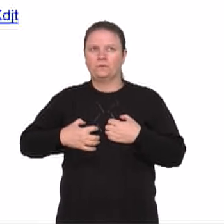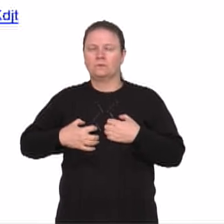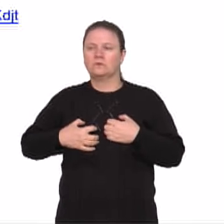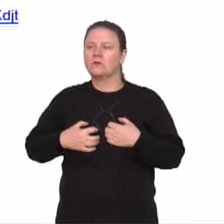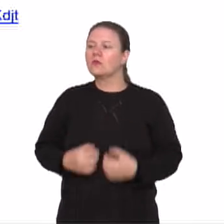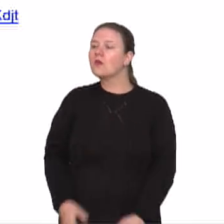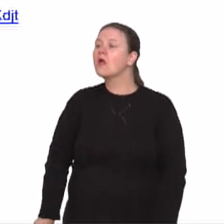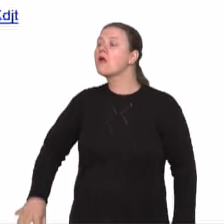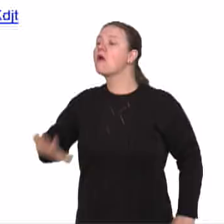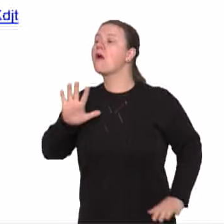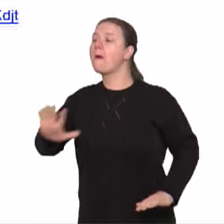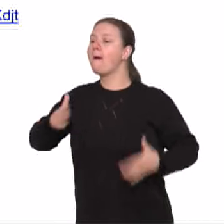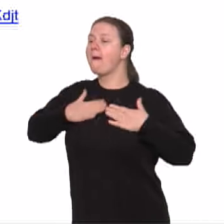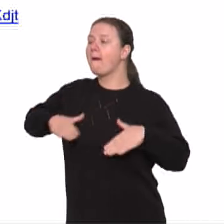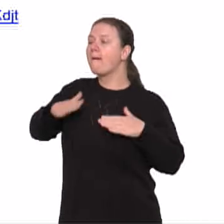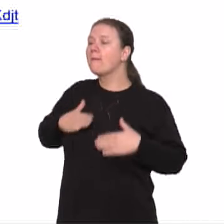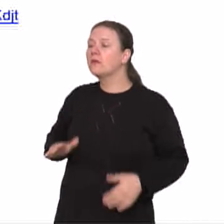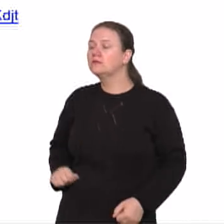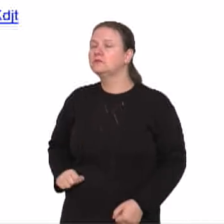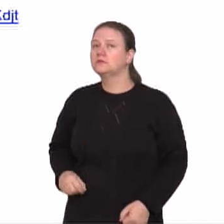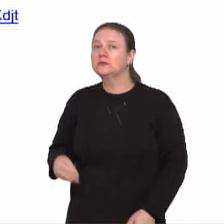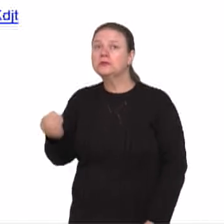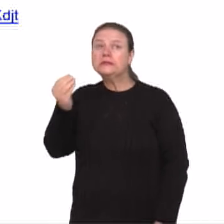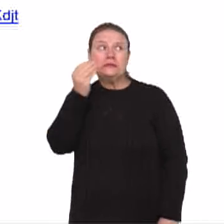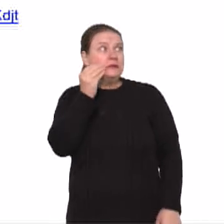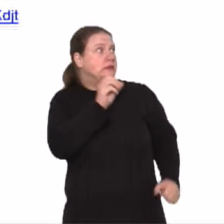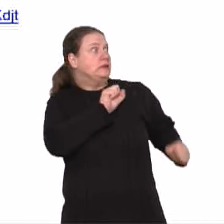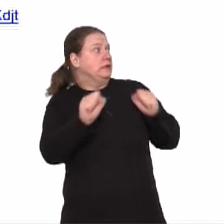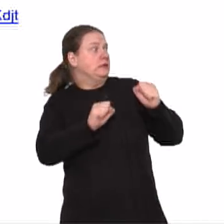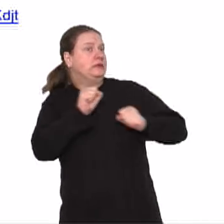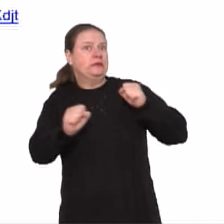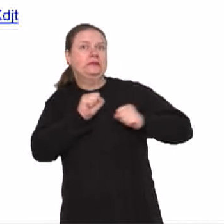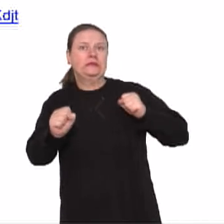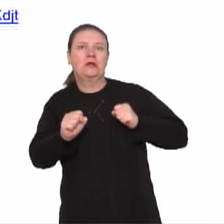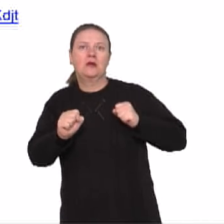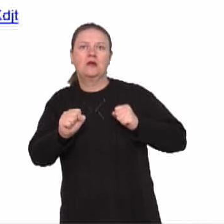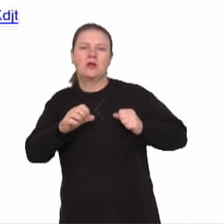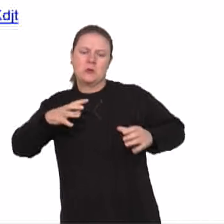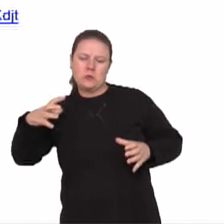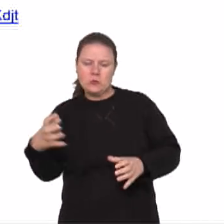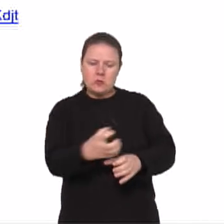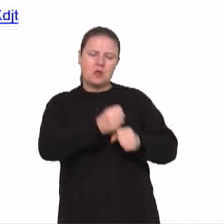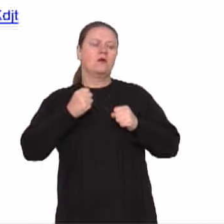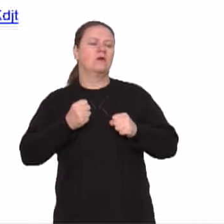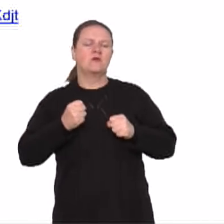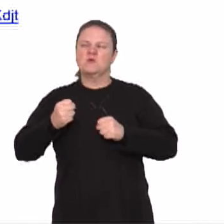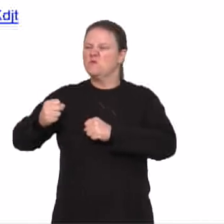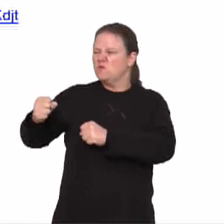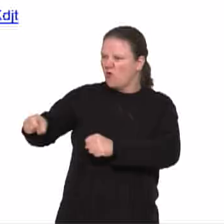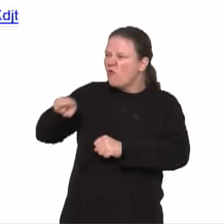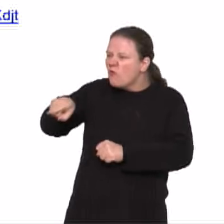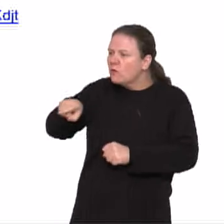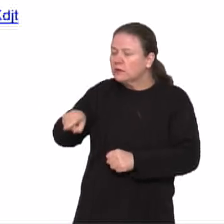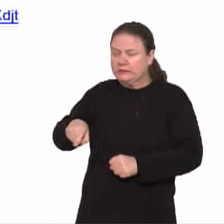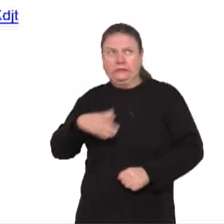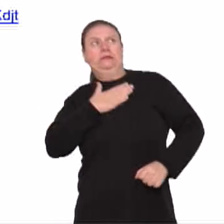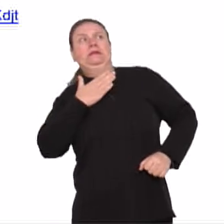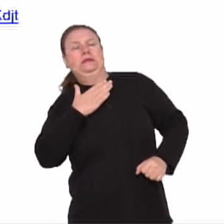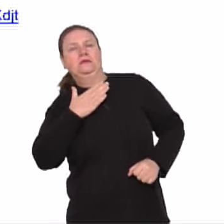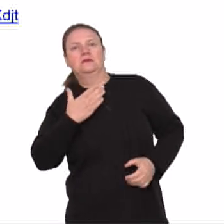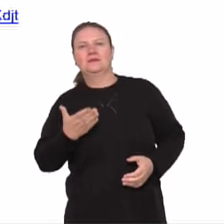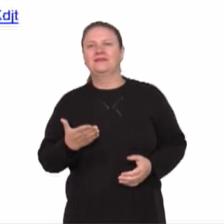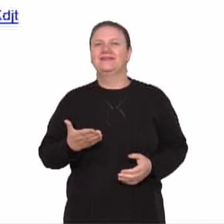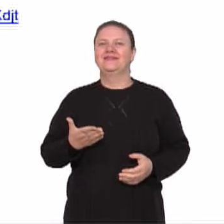para ele, calma aí. Ele tenta fugir dela, né, mas ela se agarra ali na camiseta dele e ele fala, eita!